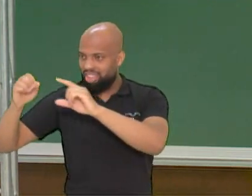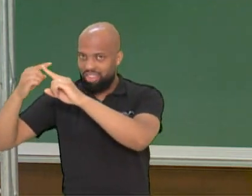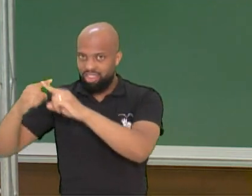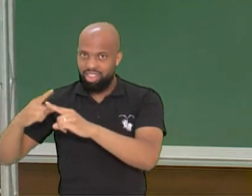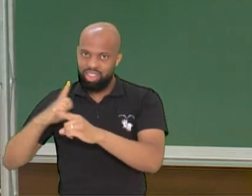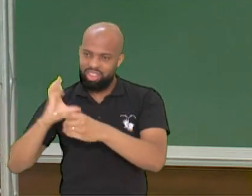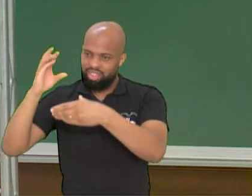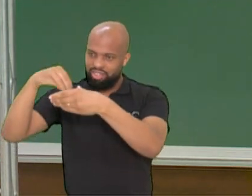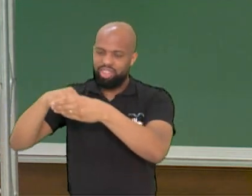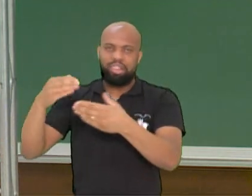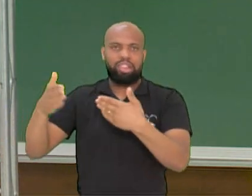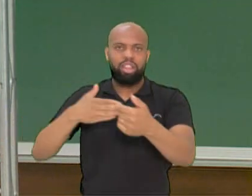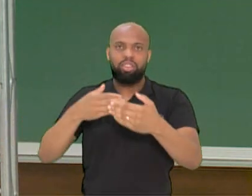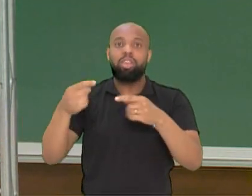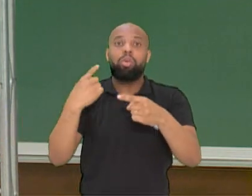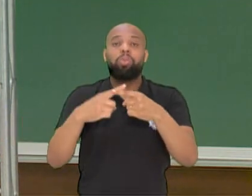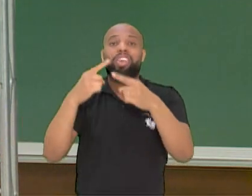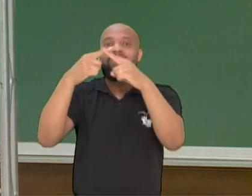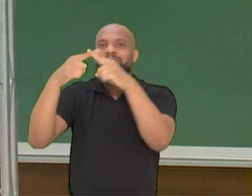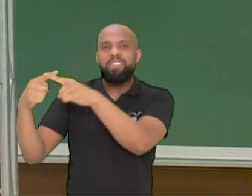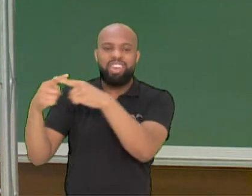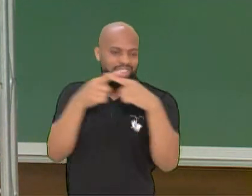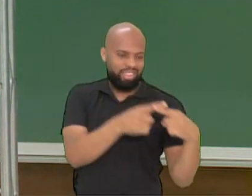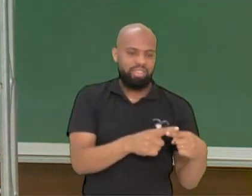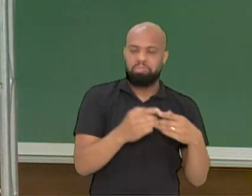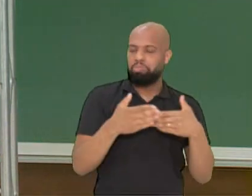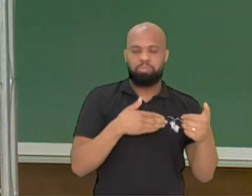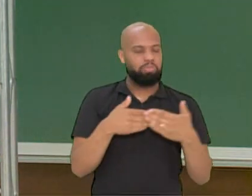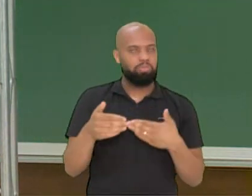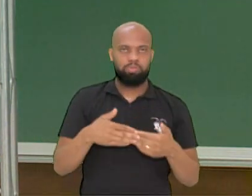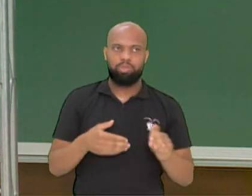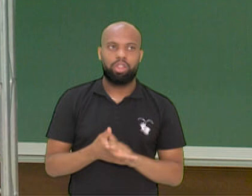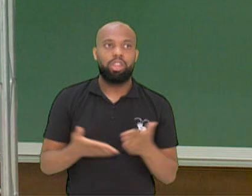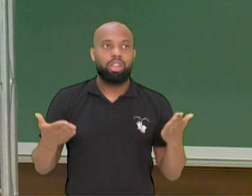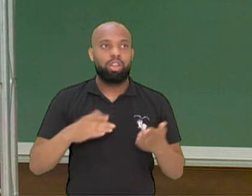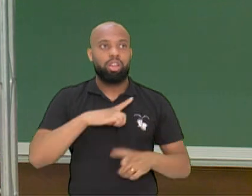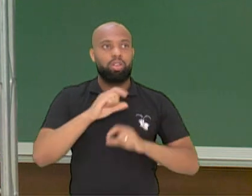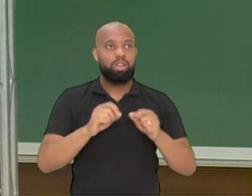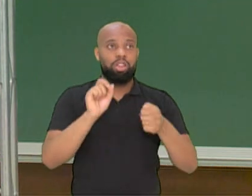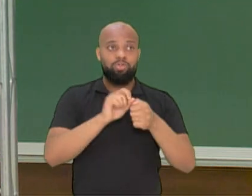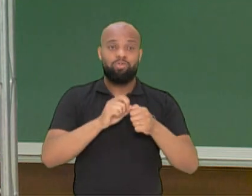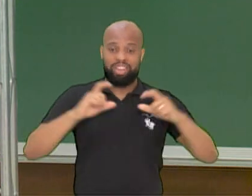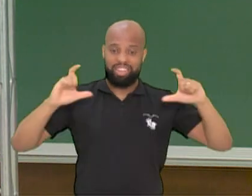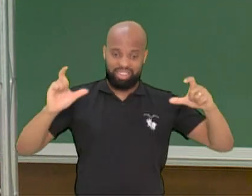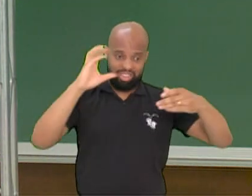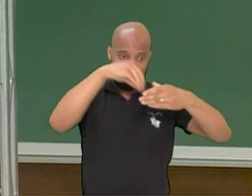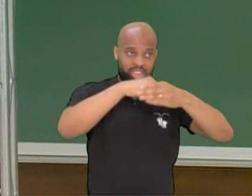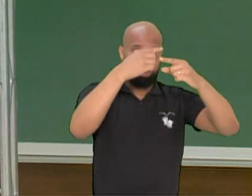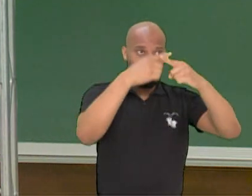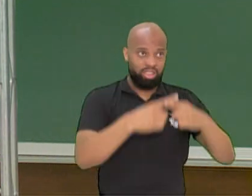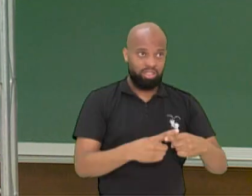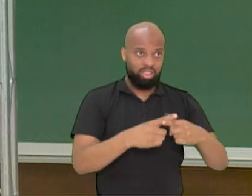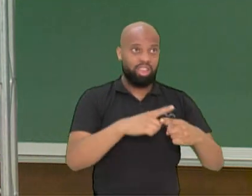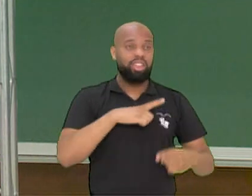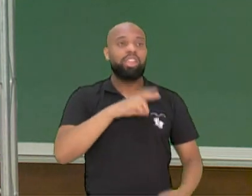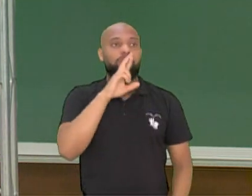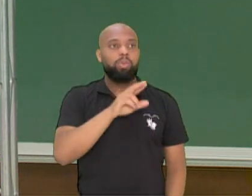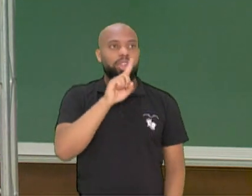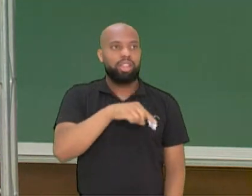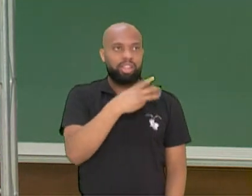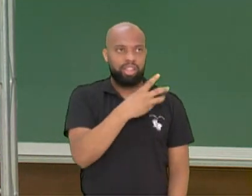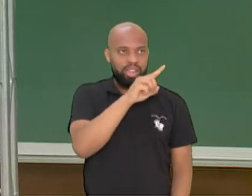faz, é a ordem de associação, tanto faz na multiplicação. Agora eu tenho, multiplicando os números,